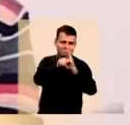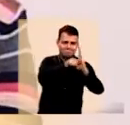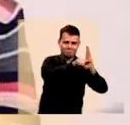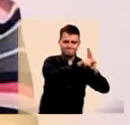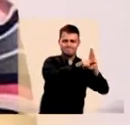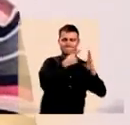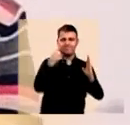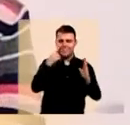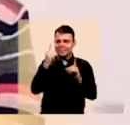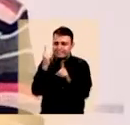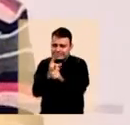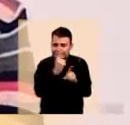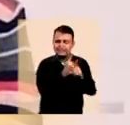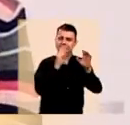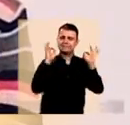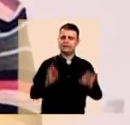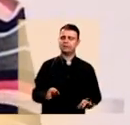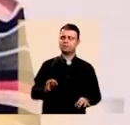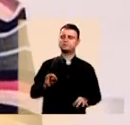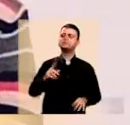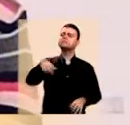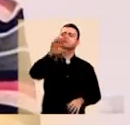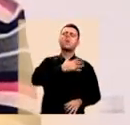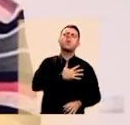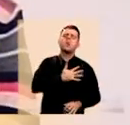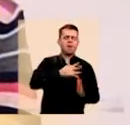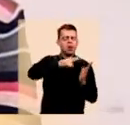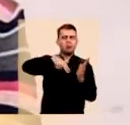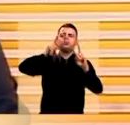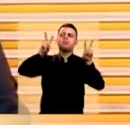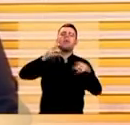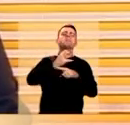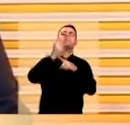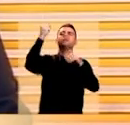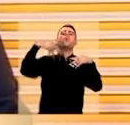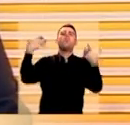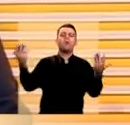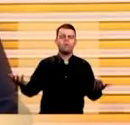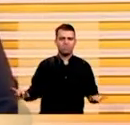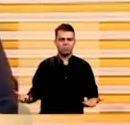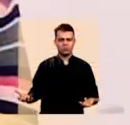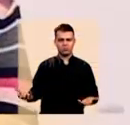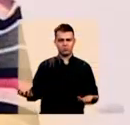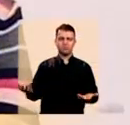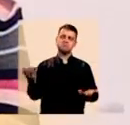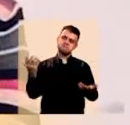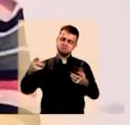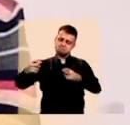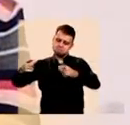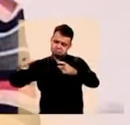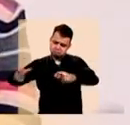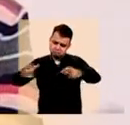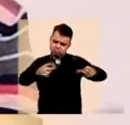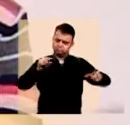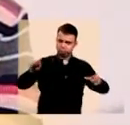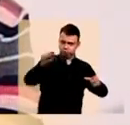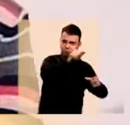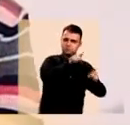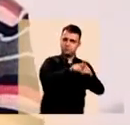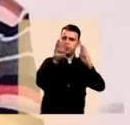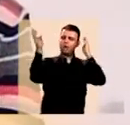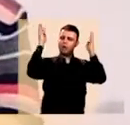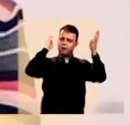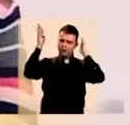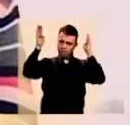uma temática. O que eles gostam de ler. Então, a gente faz isso com as bibliotecas de bairro e com a